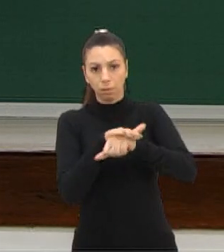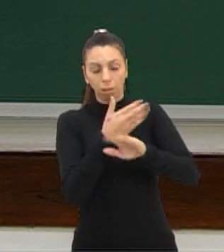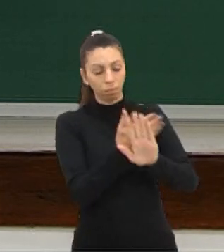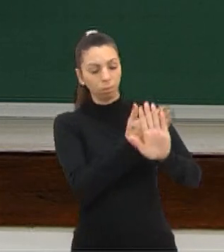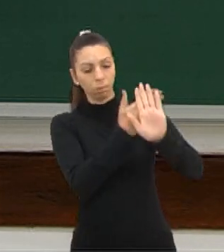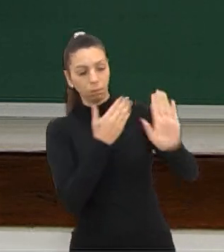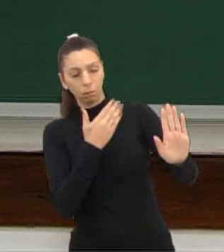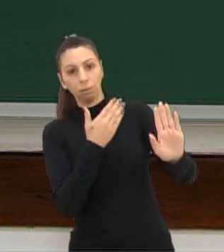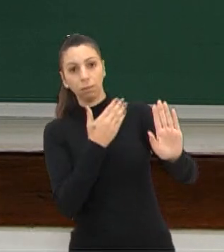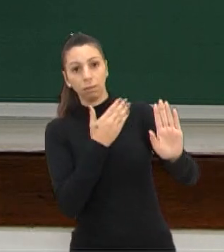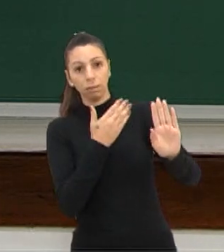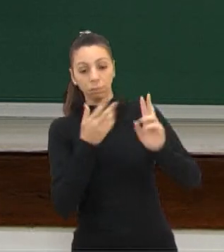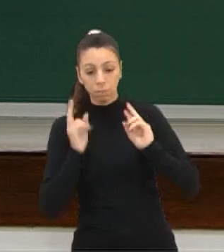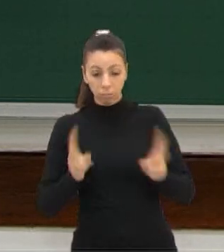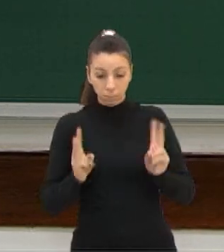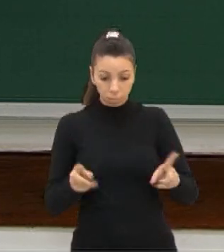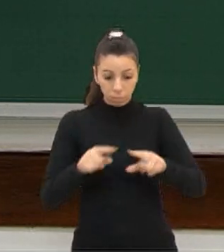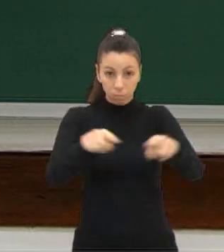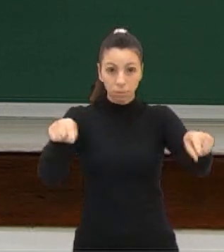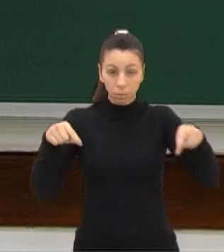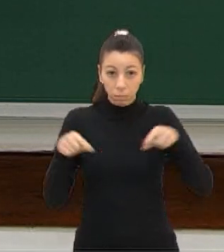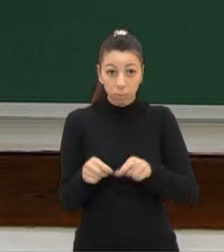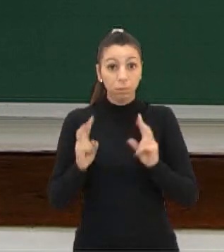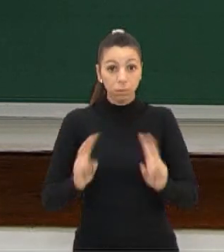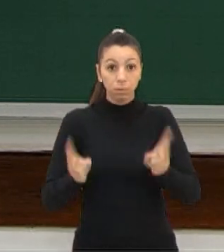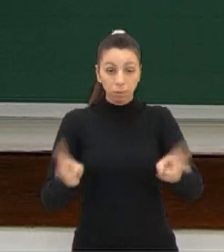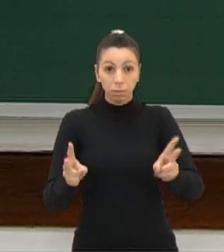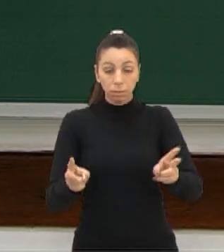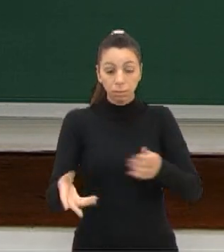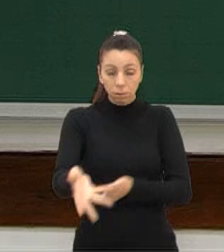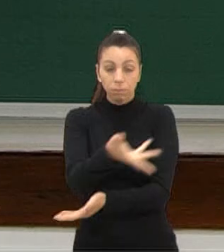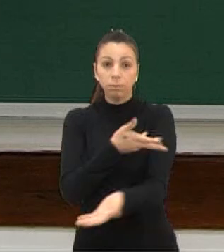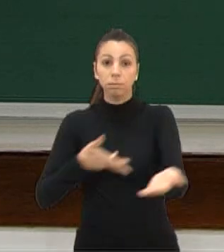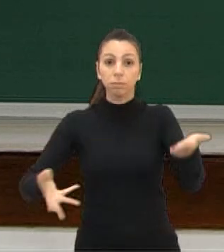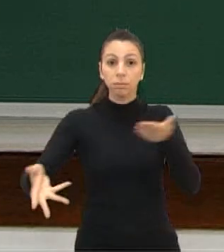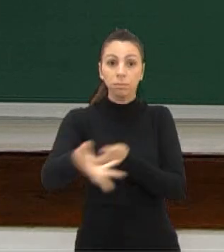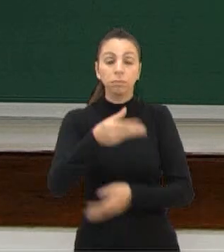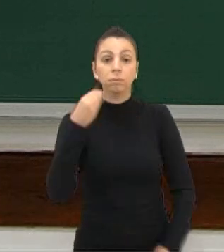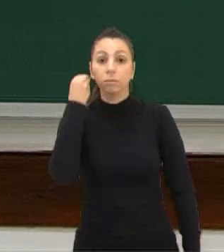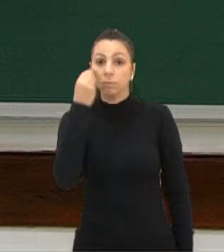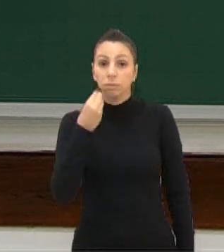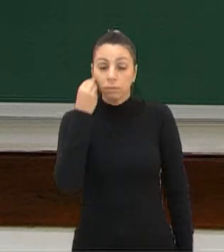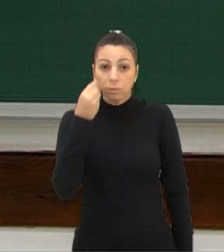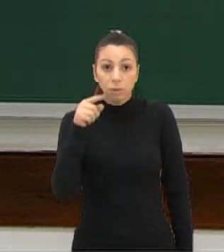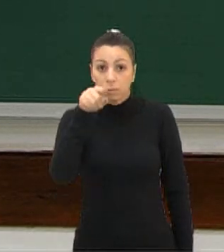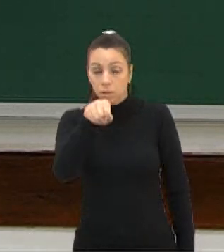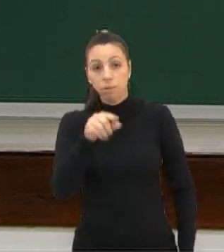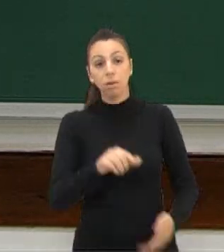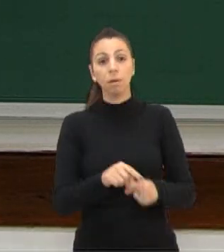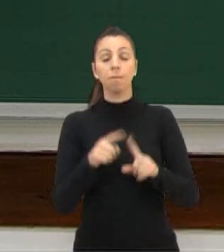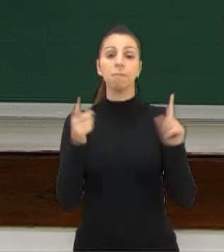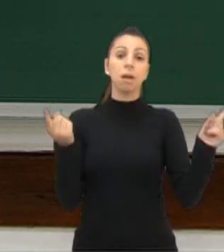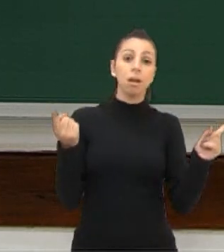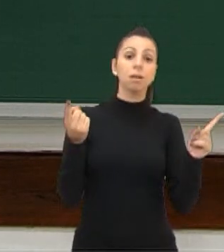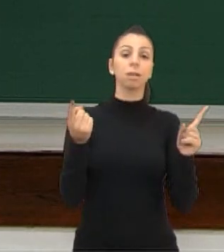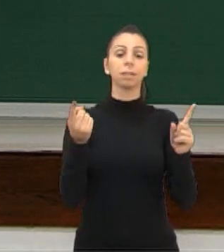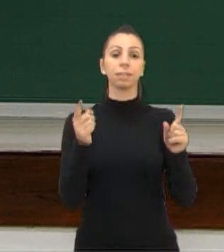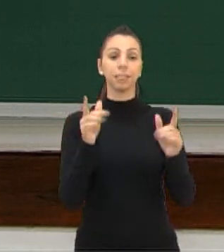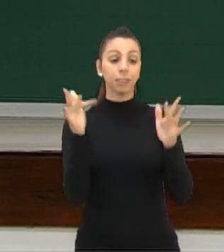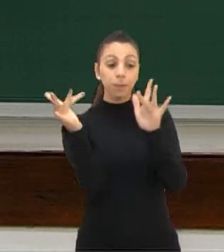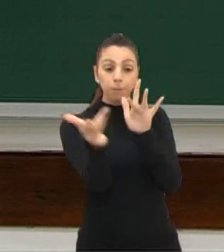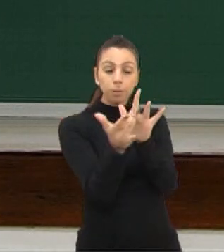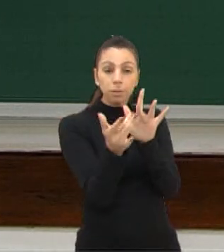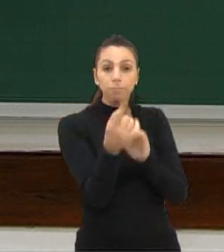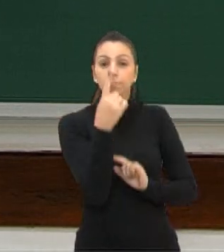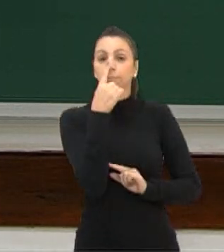anos. Vai estar no mesmo ambiente que você, compartilhando das mesmas experiências que você naquele ambiente, entretanto, você não tem um contato